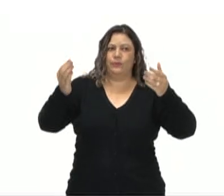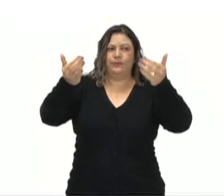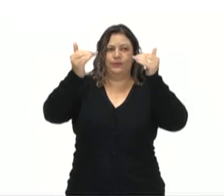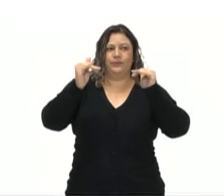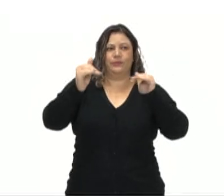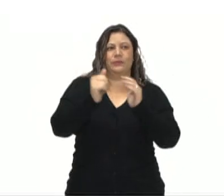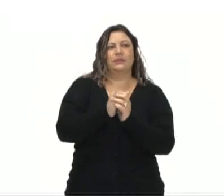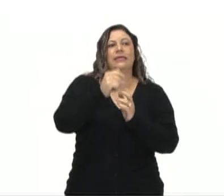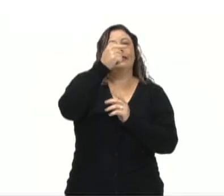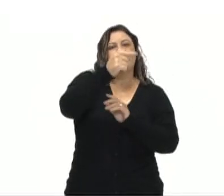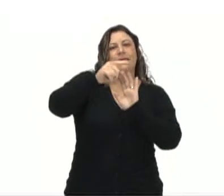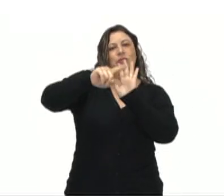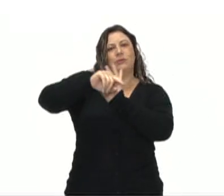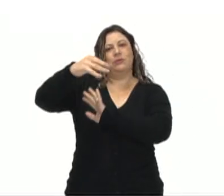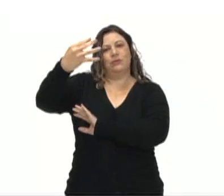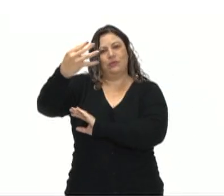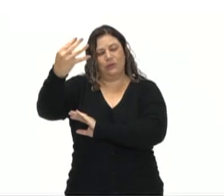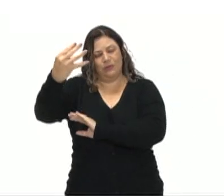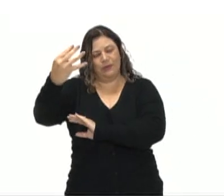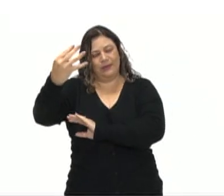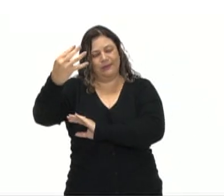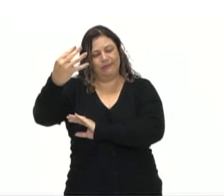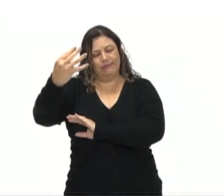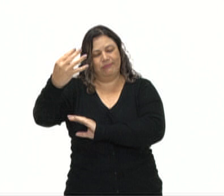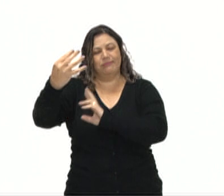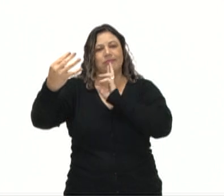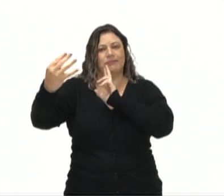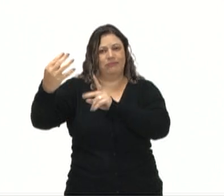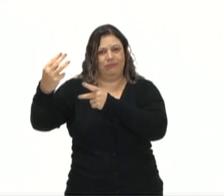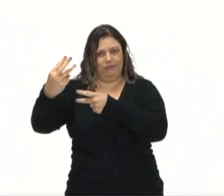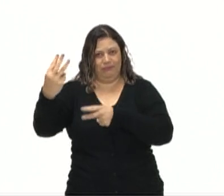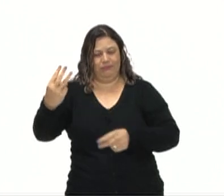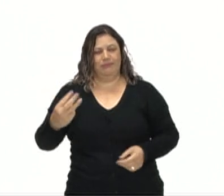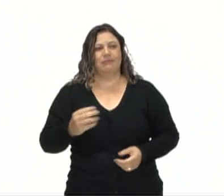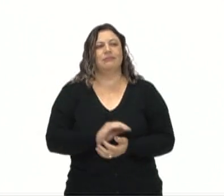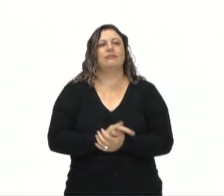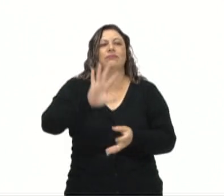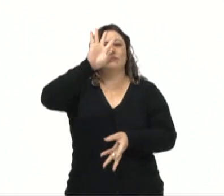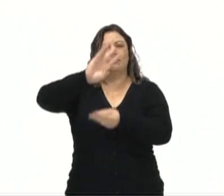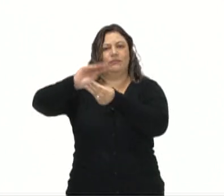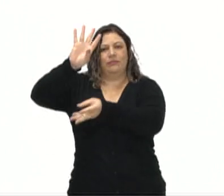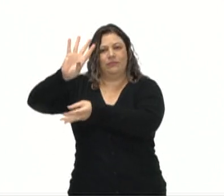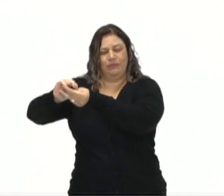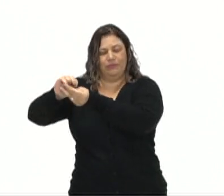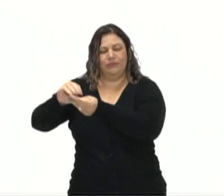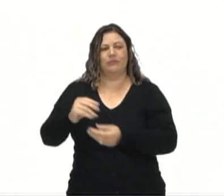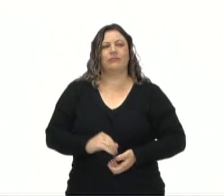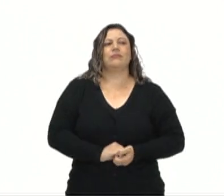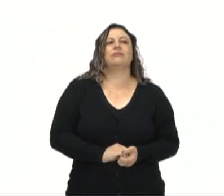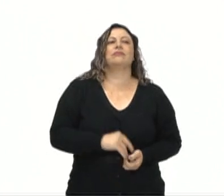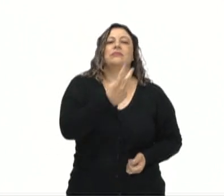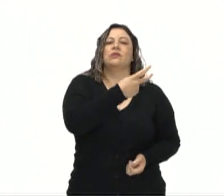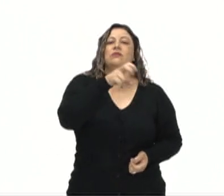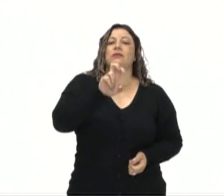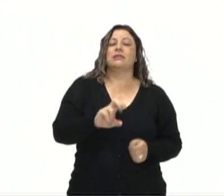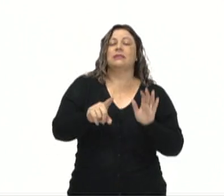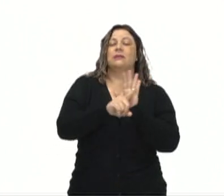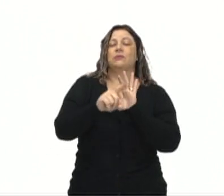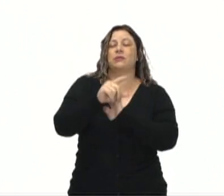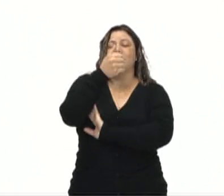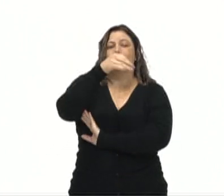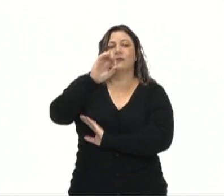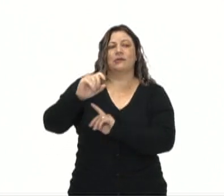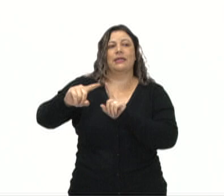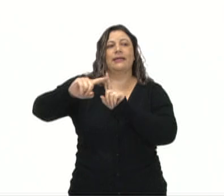7 menos 4, né, por sua vez é 3, né, já reduzimos, ficou 25 menos 10 mais 3.